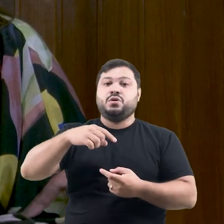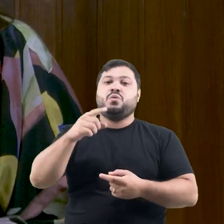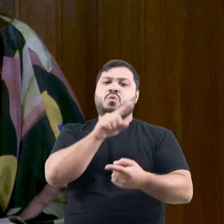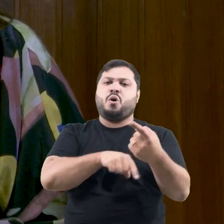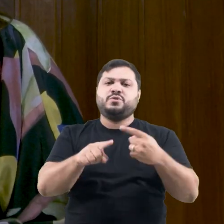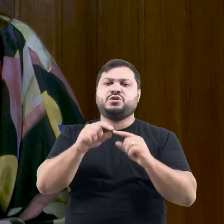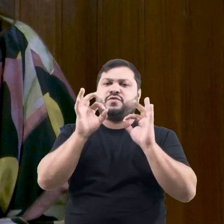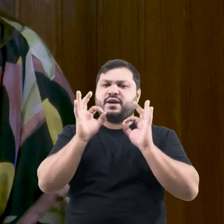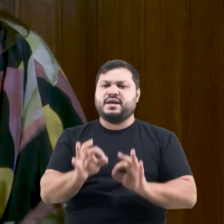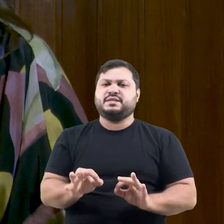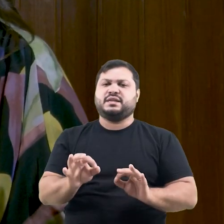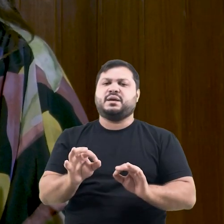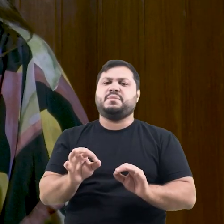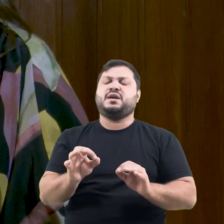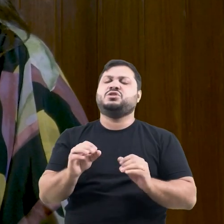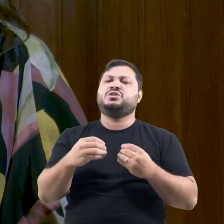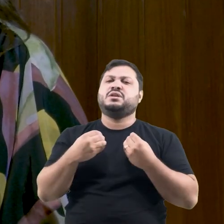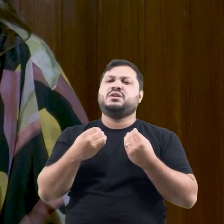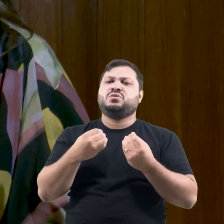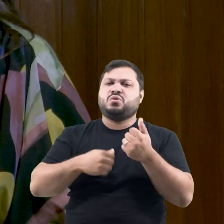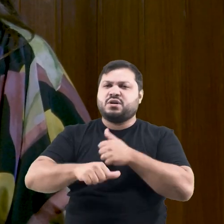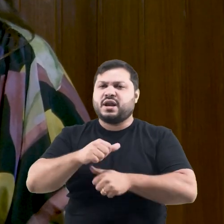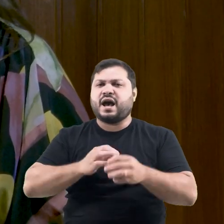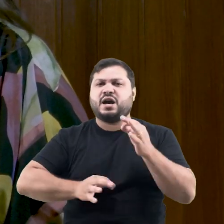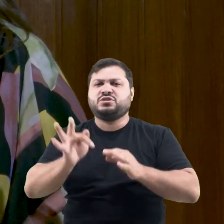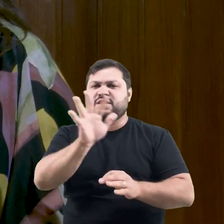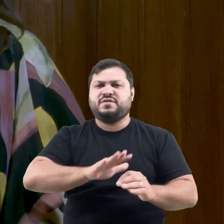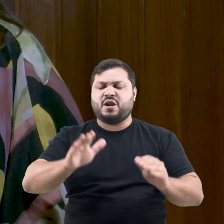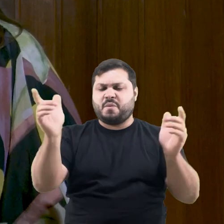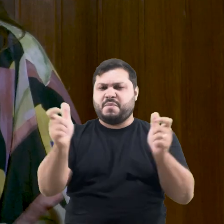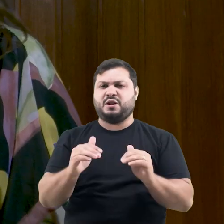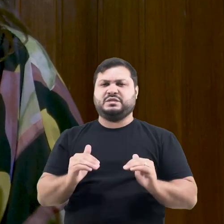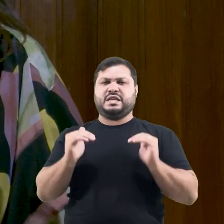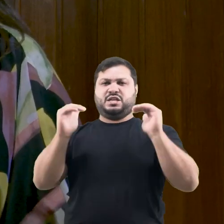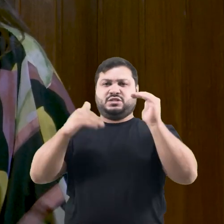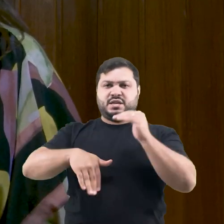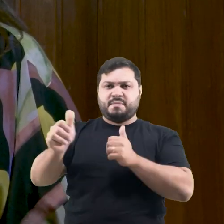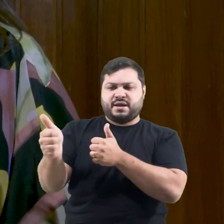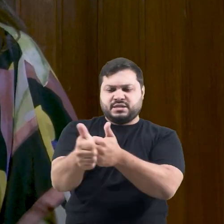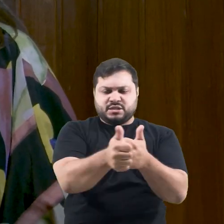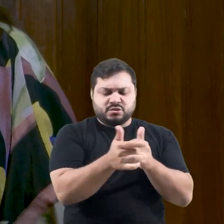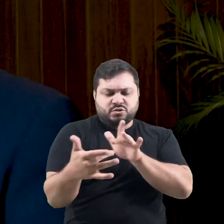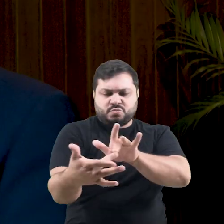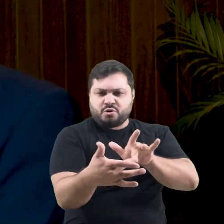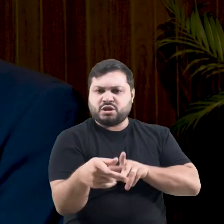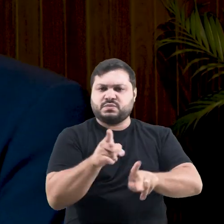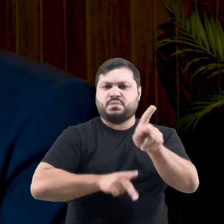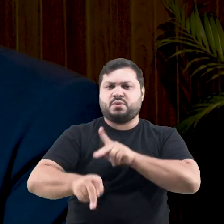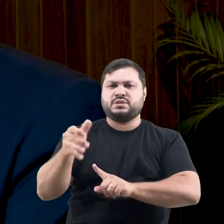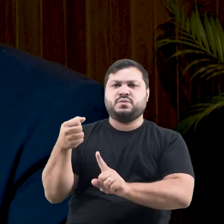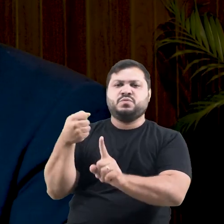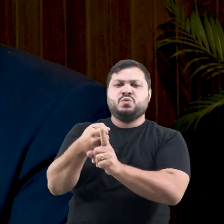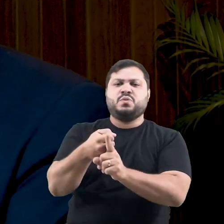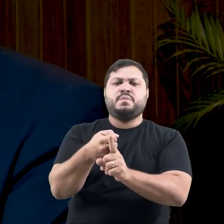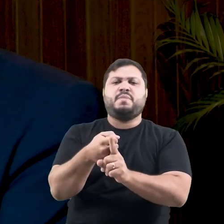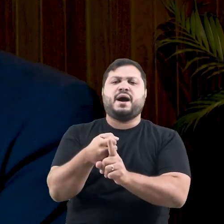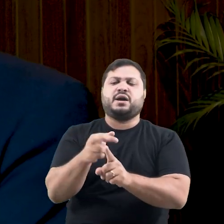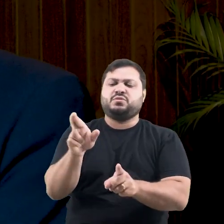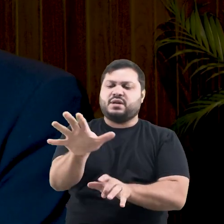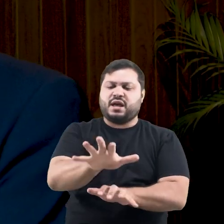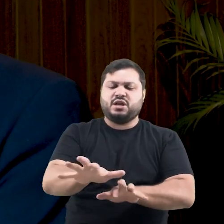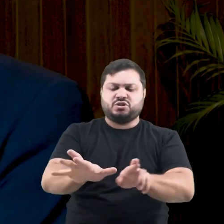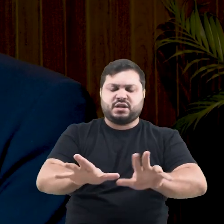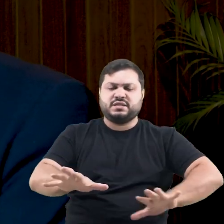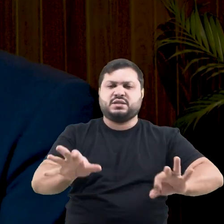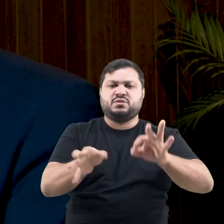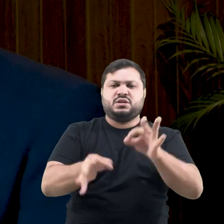foi exatamente tornar a Justiça Federal menos elitista e mais próxima da população. O impacto da regionalização